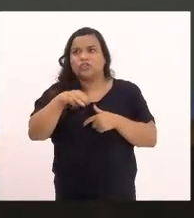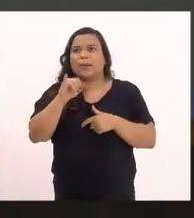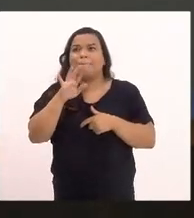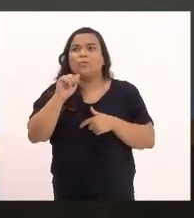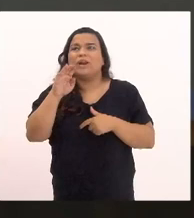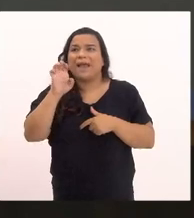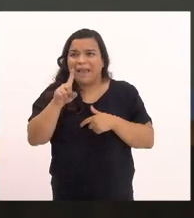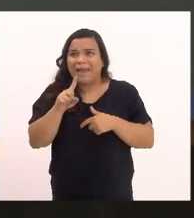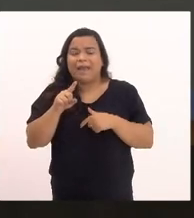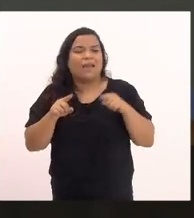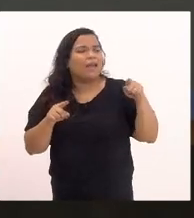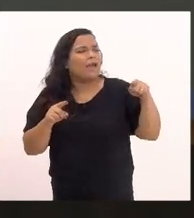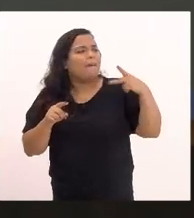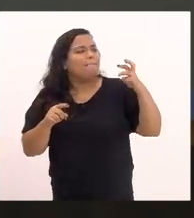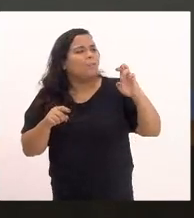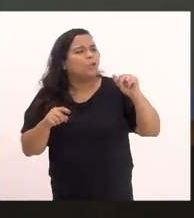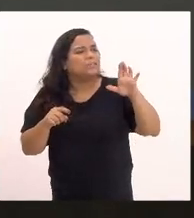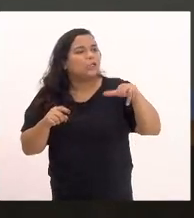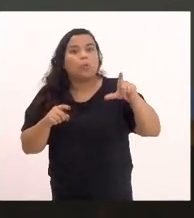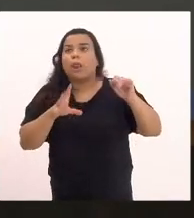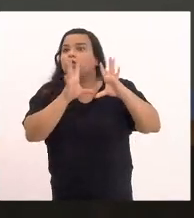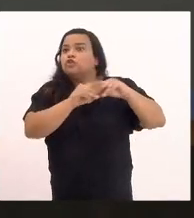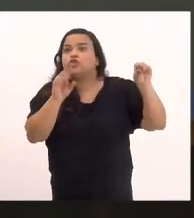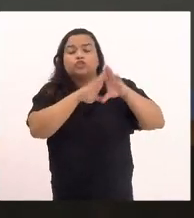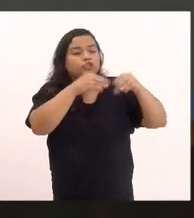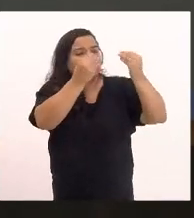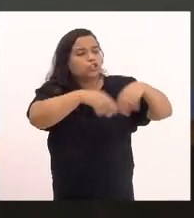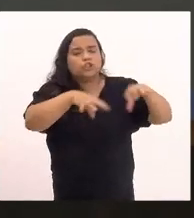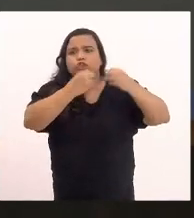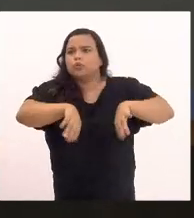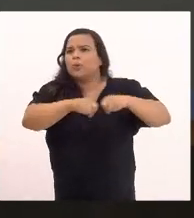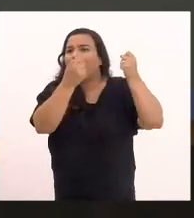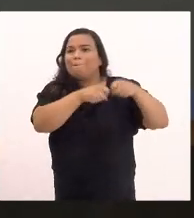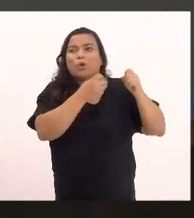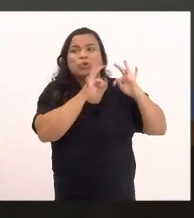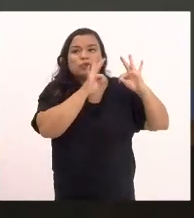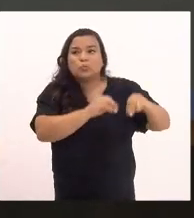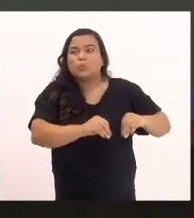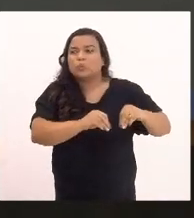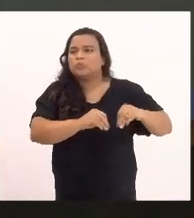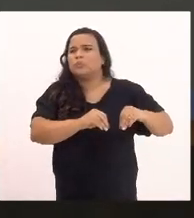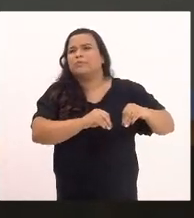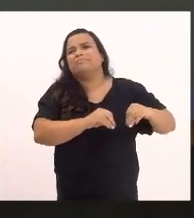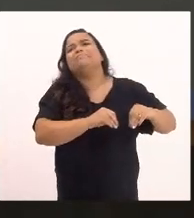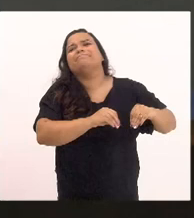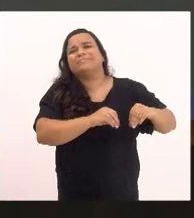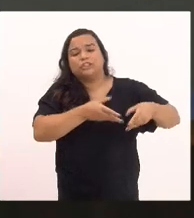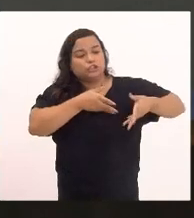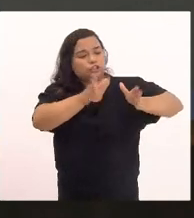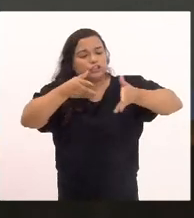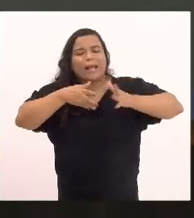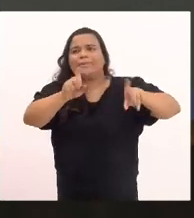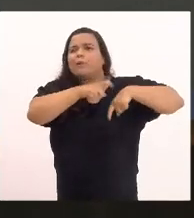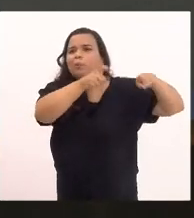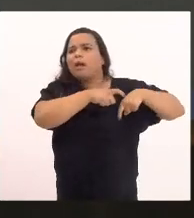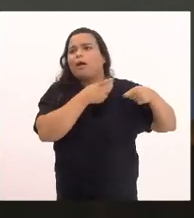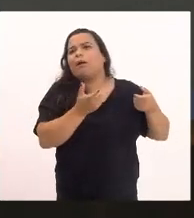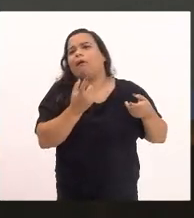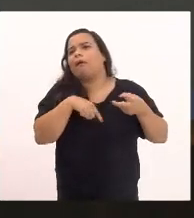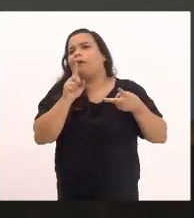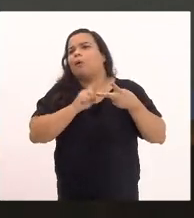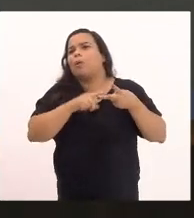exemplo. Destruiu as estradas rurais dele, destruiu de quebrar todas as pontes. Foram, em certos